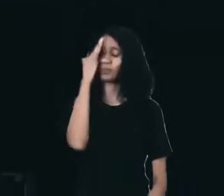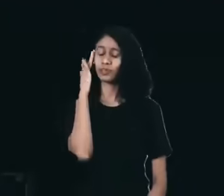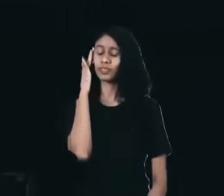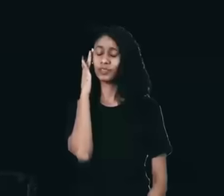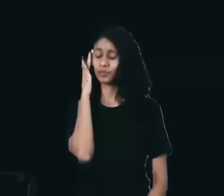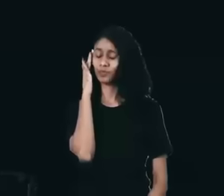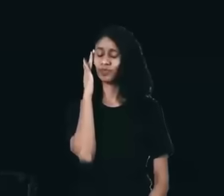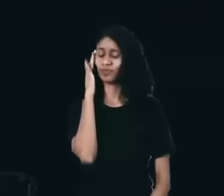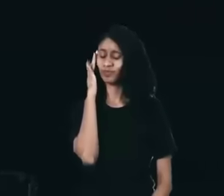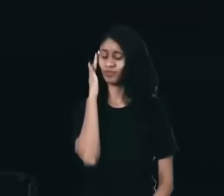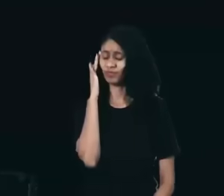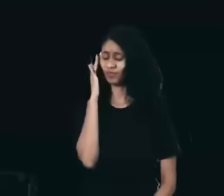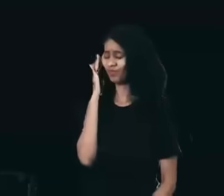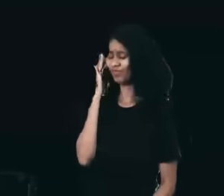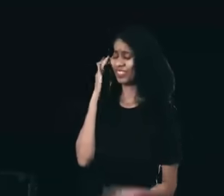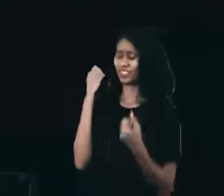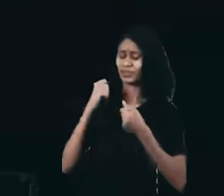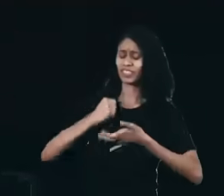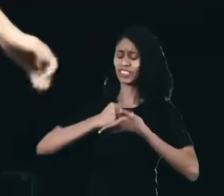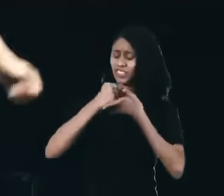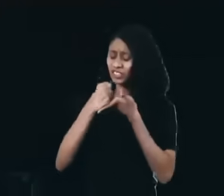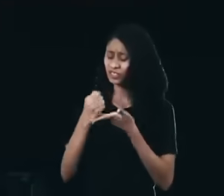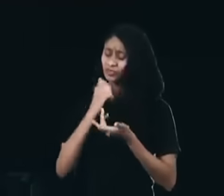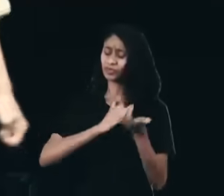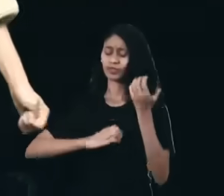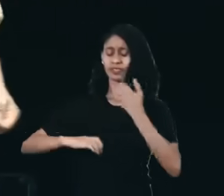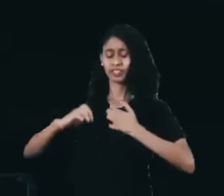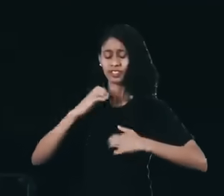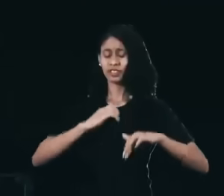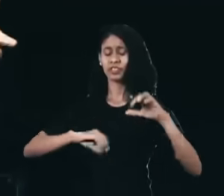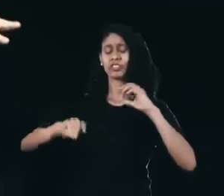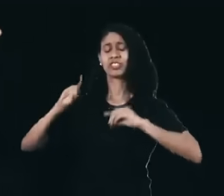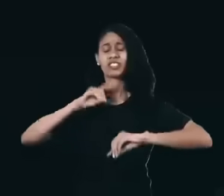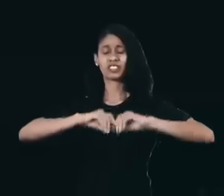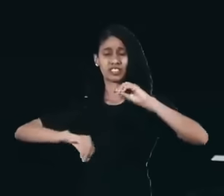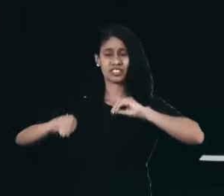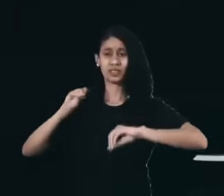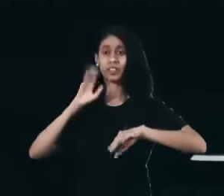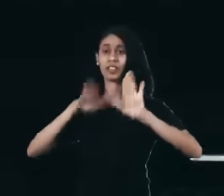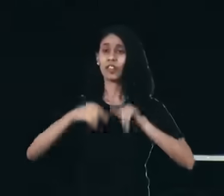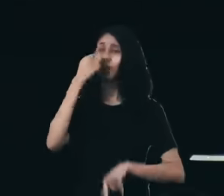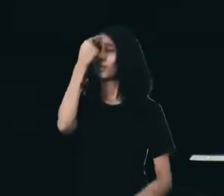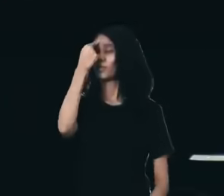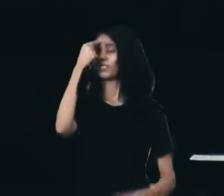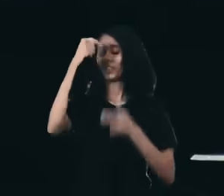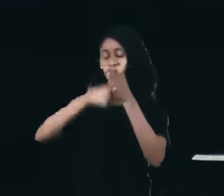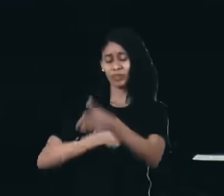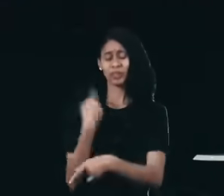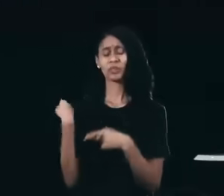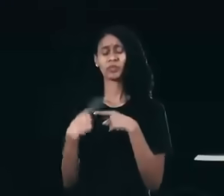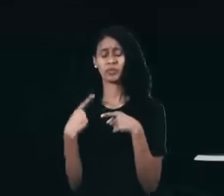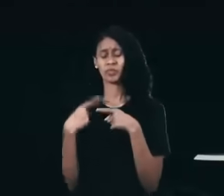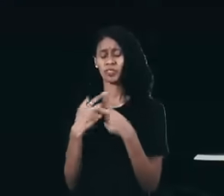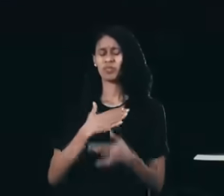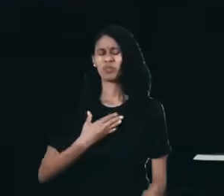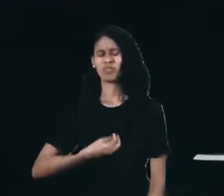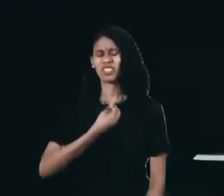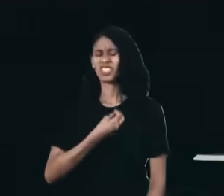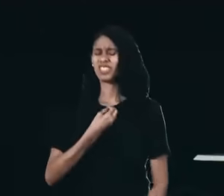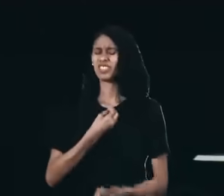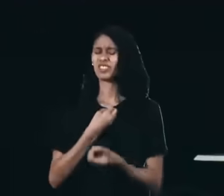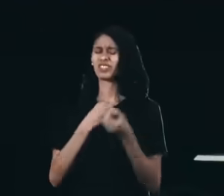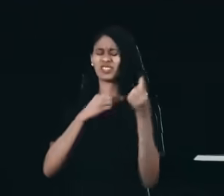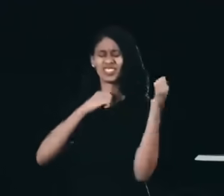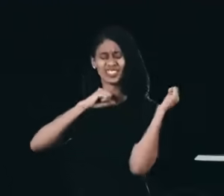alguém para ajudar pessoas em angústia e depressão. Talvez você se pergunte por que a minha vida se desfez